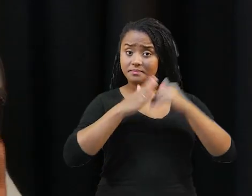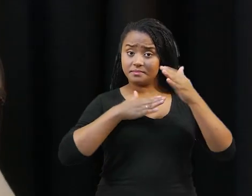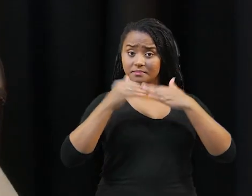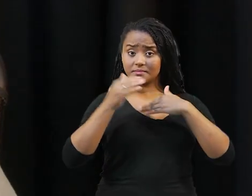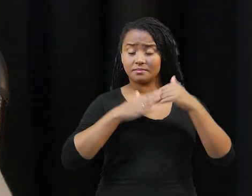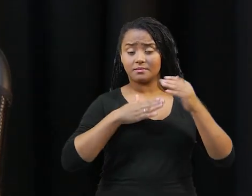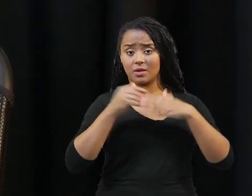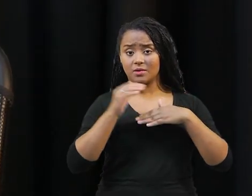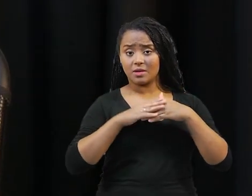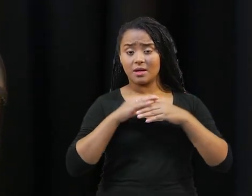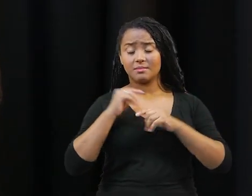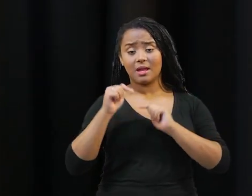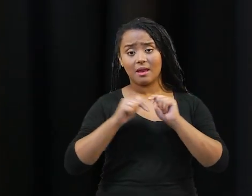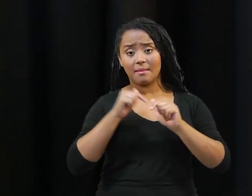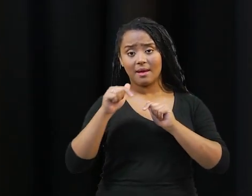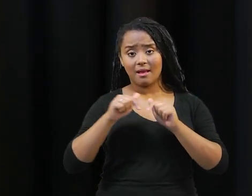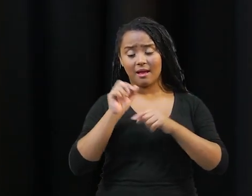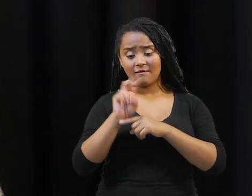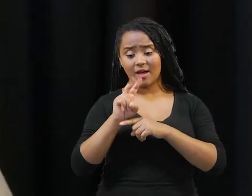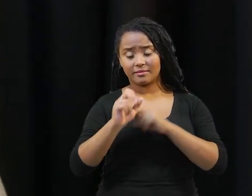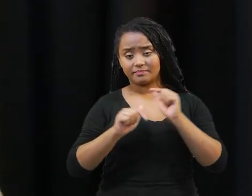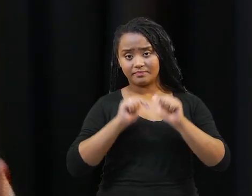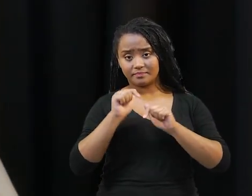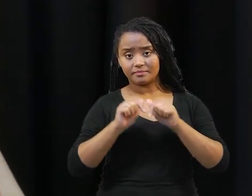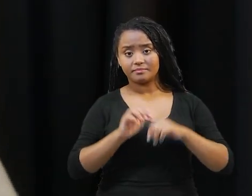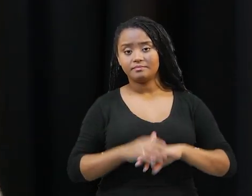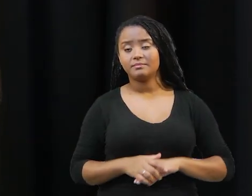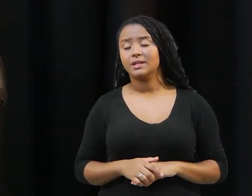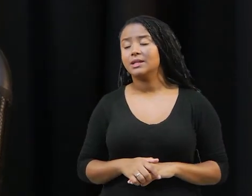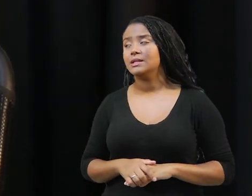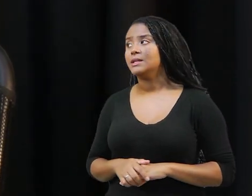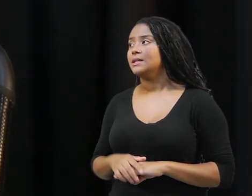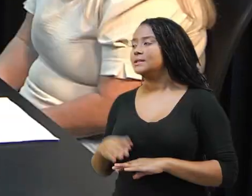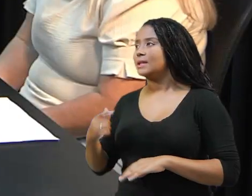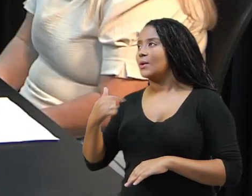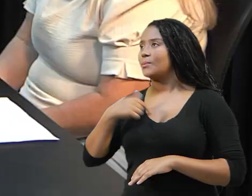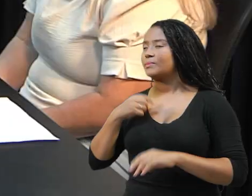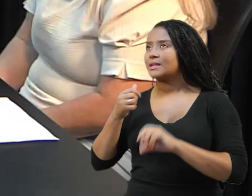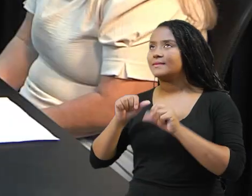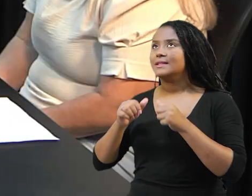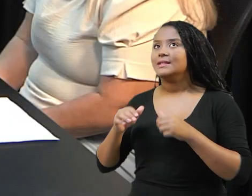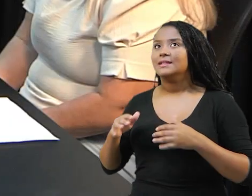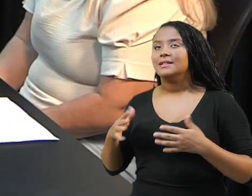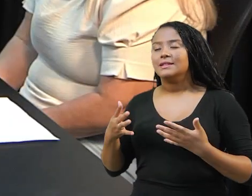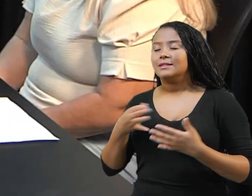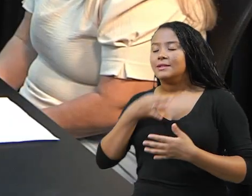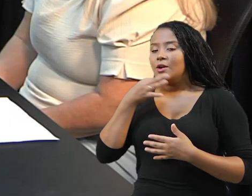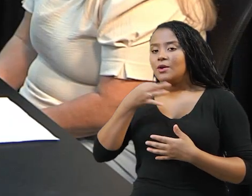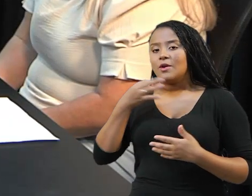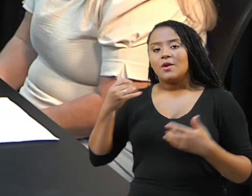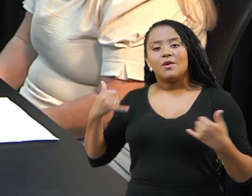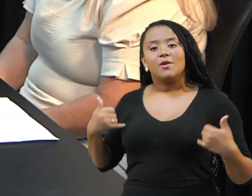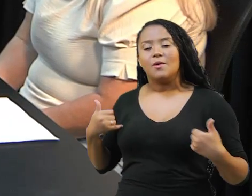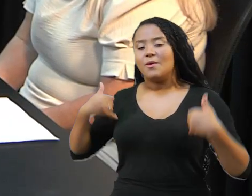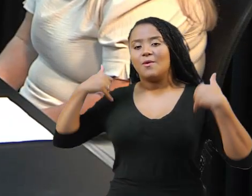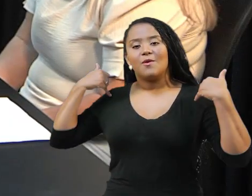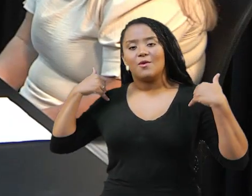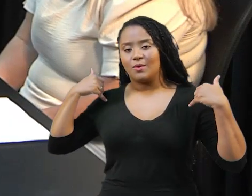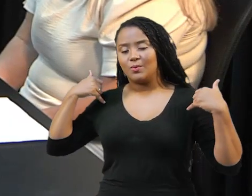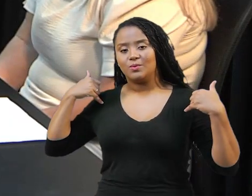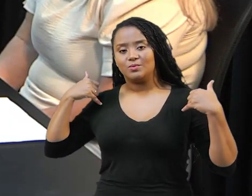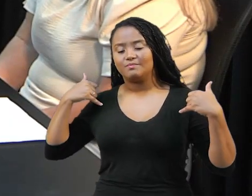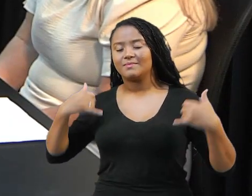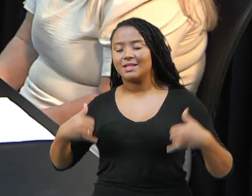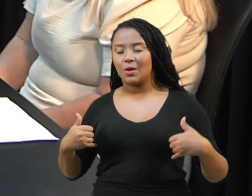desses profissionais para o mercado hoje? Como é que o senhor avalia esse papel? Como é que está? Eu tenho um orgulho enorme